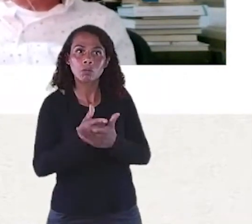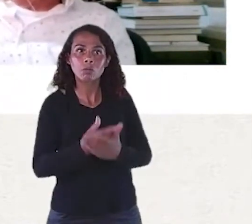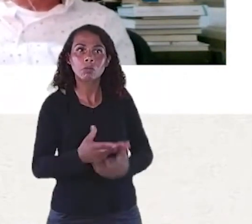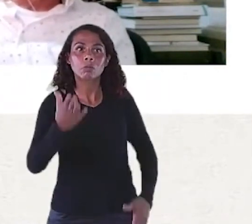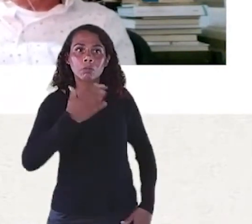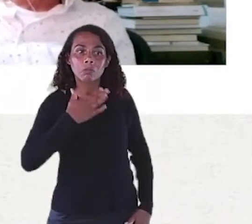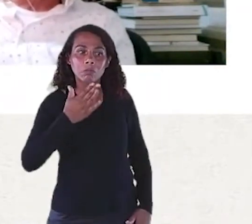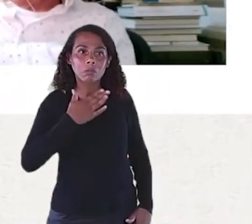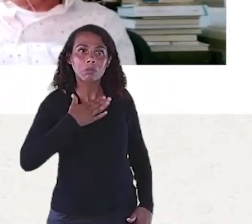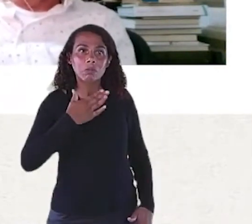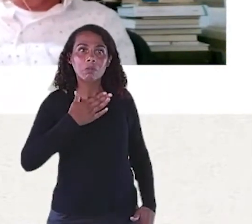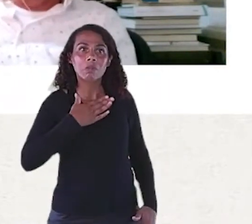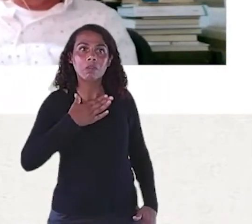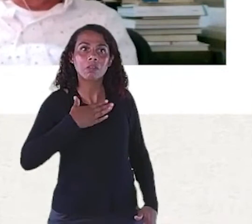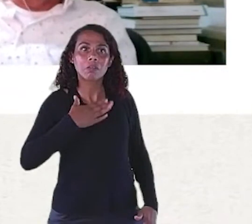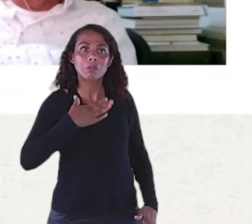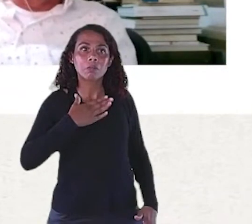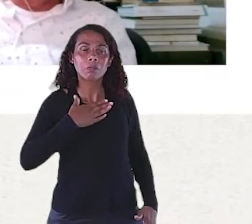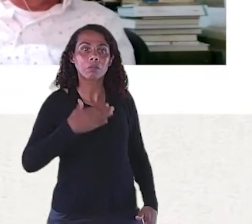Eu esgotei em Manaus, cara.